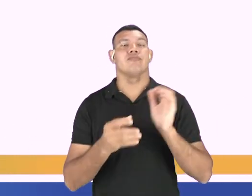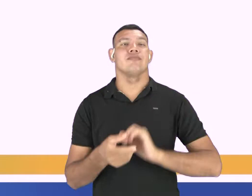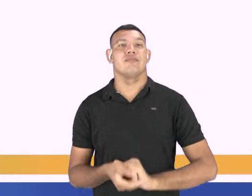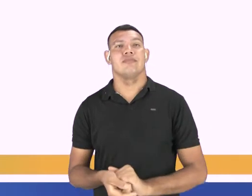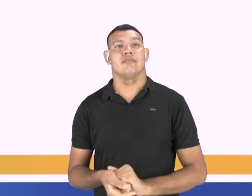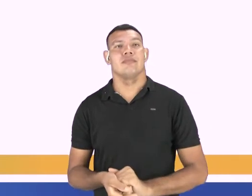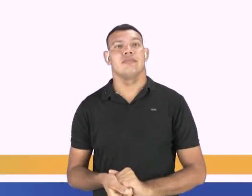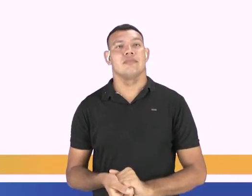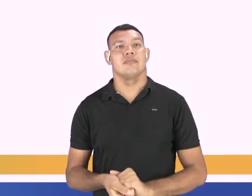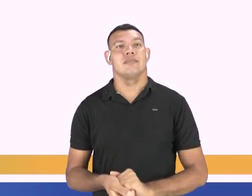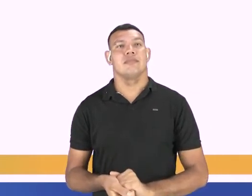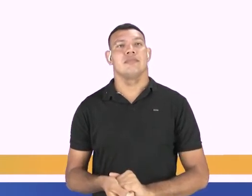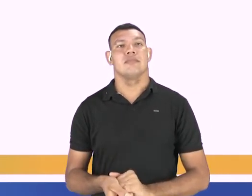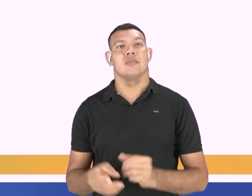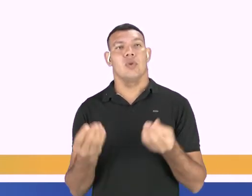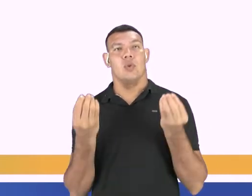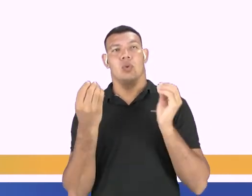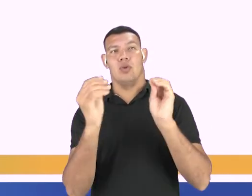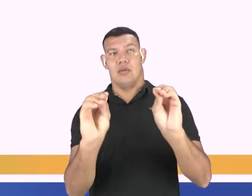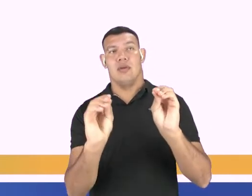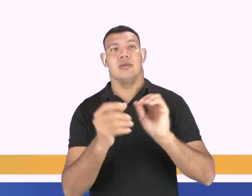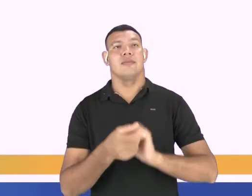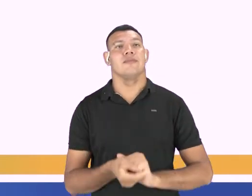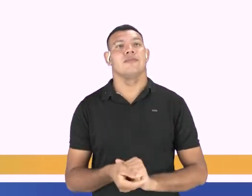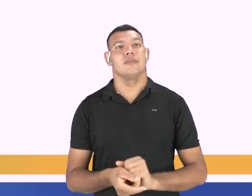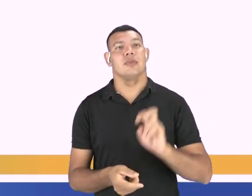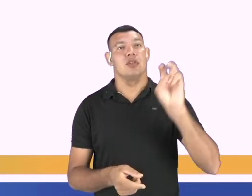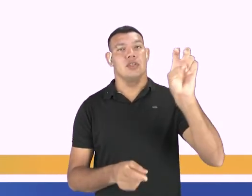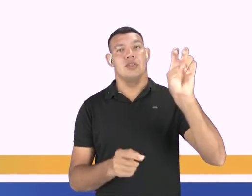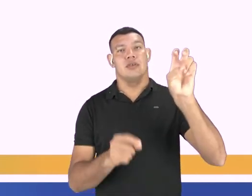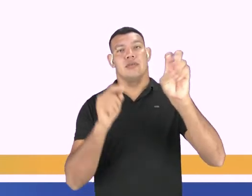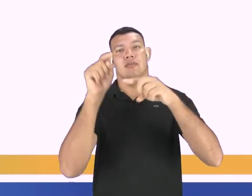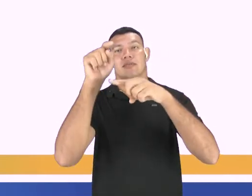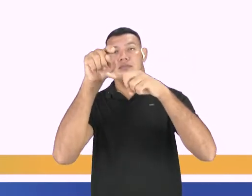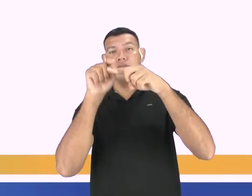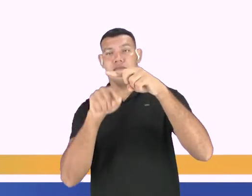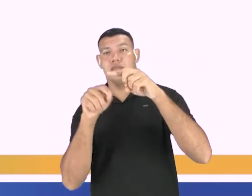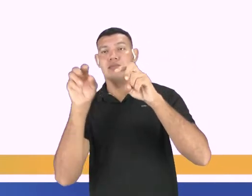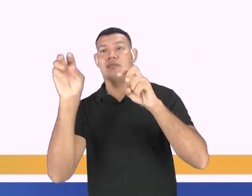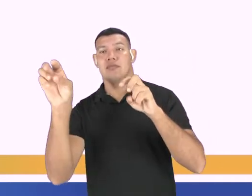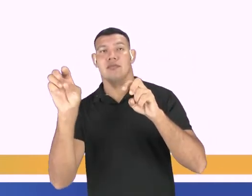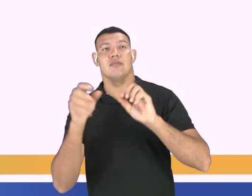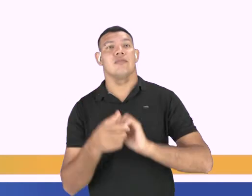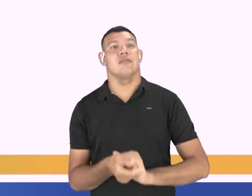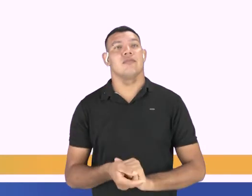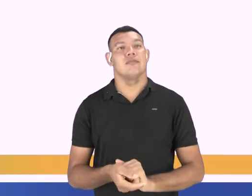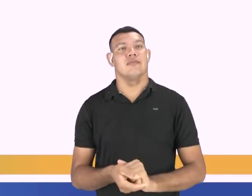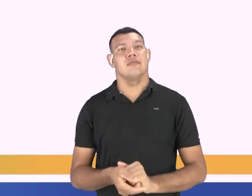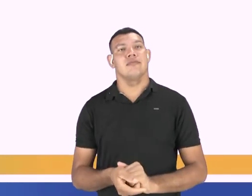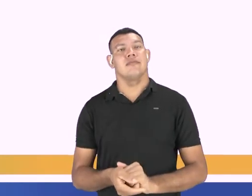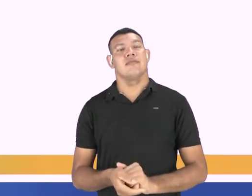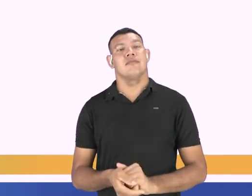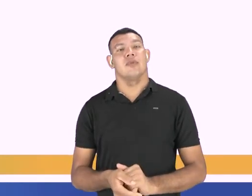só é divisível por ele mesmo, certo? Então, dividindo 5 por 5, temos como resultado o número